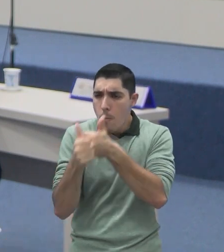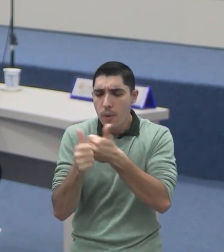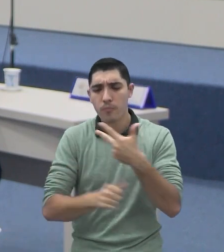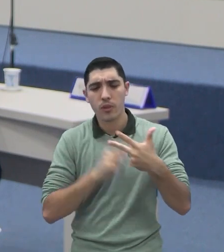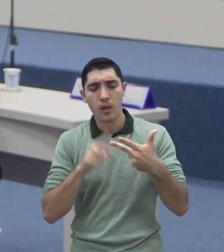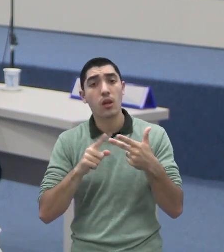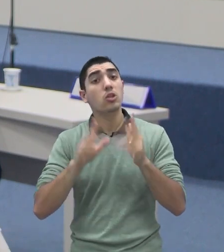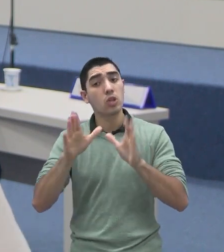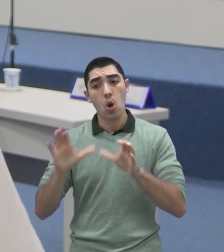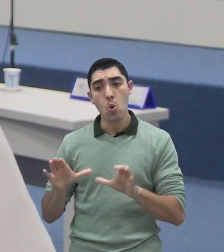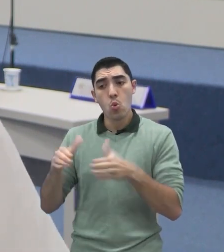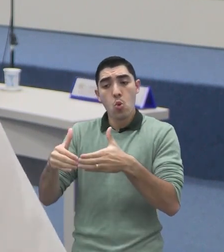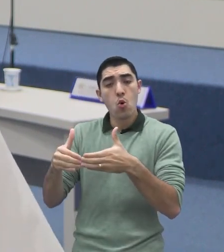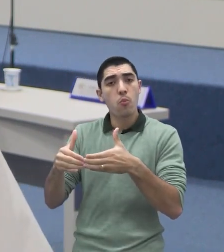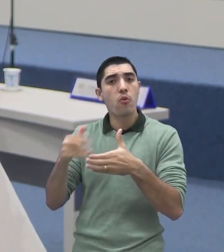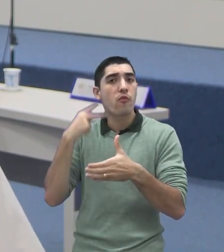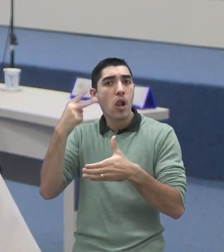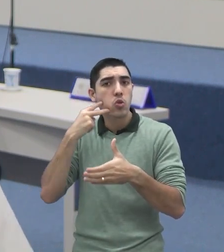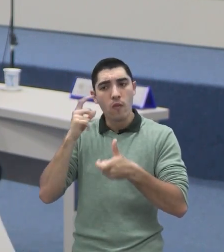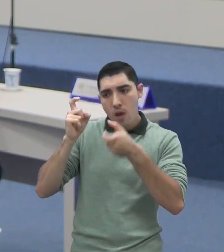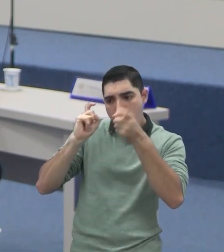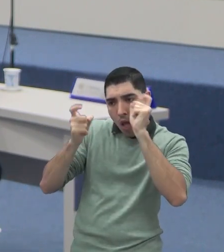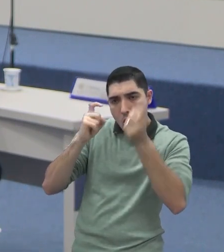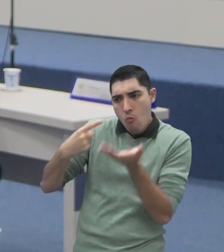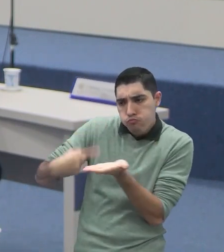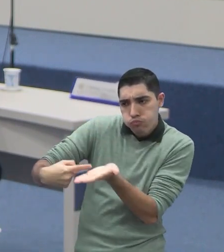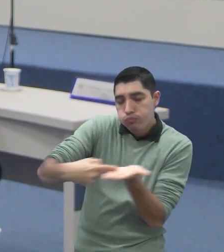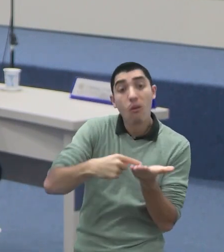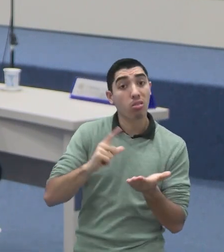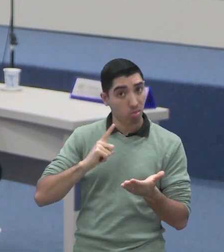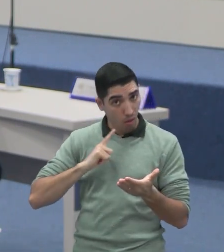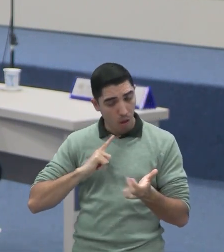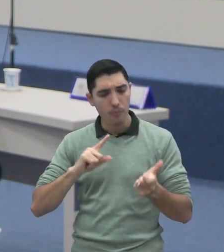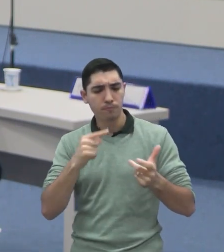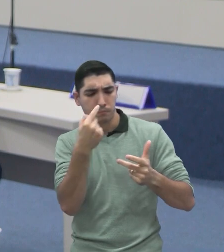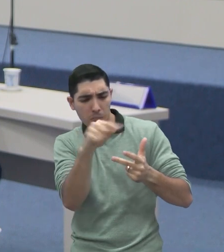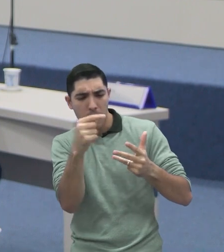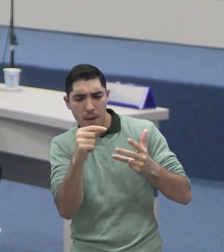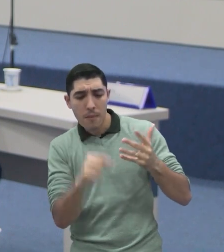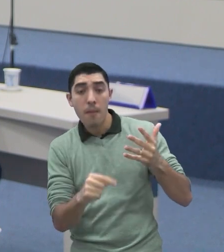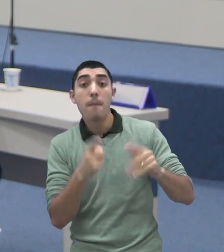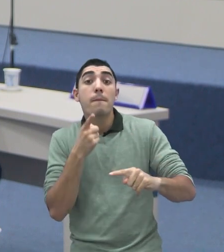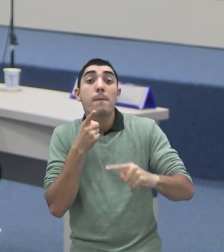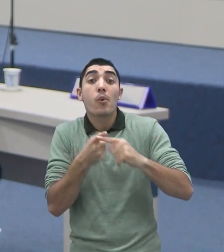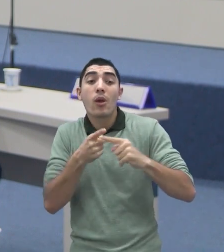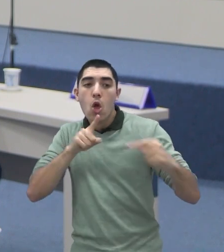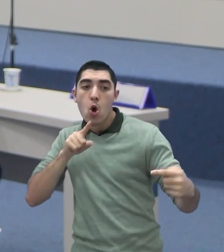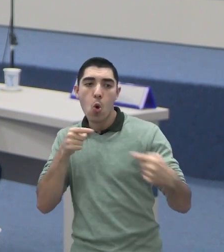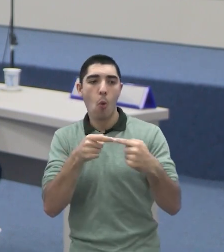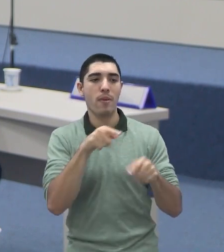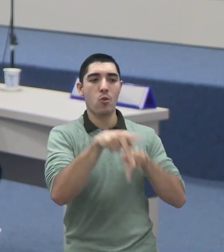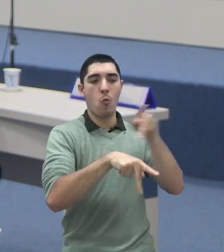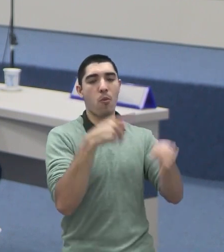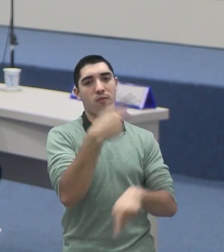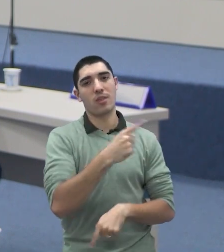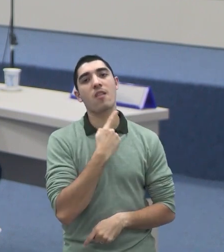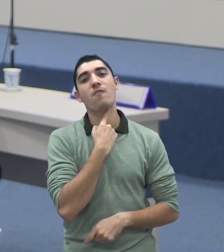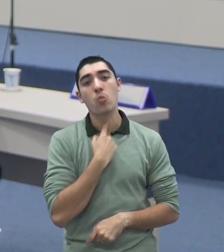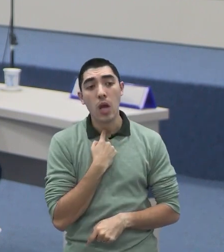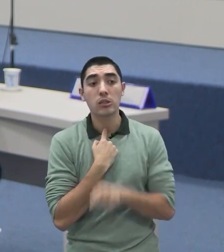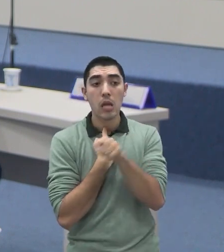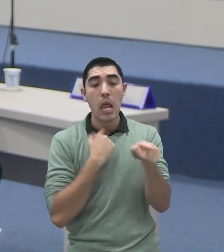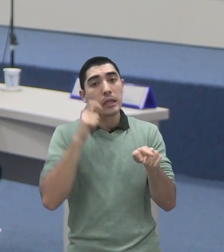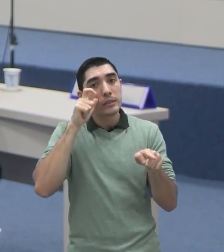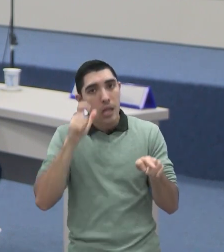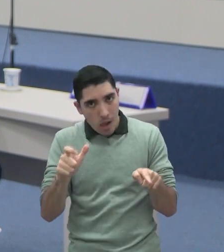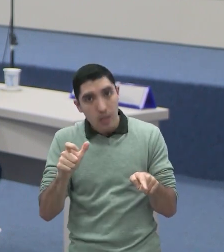formado comissões, reuniões, para a gente trazer todas as necessidades que a cidade precisa